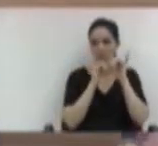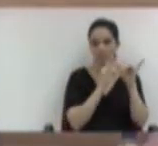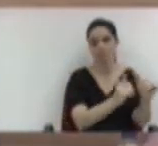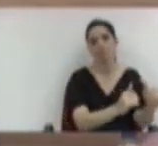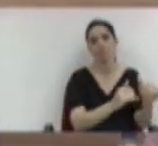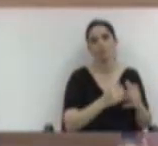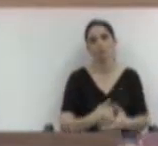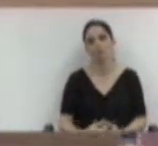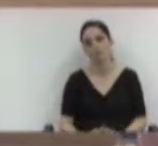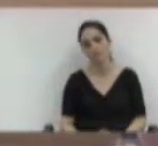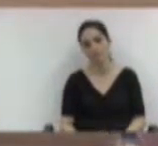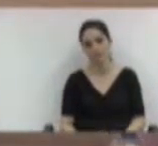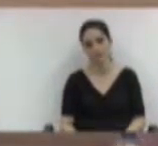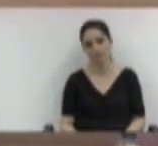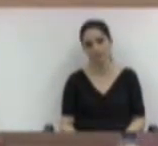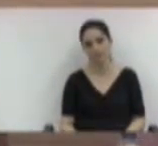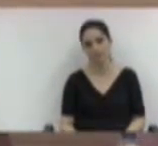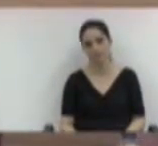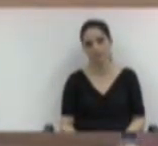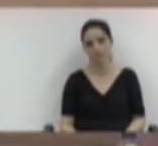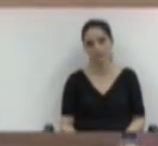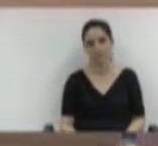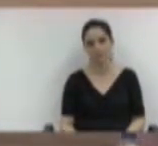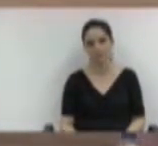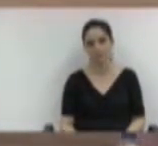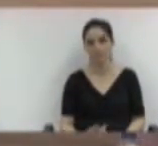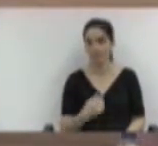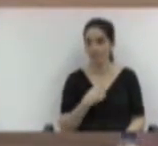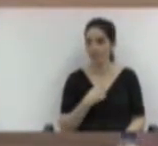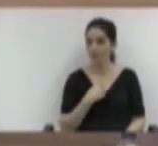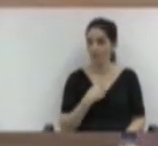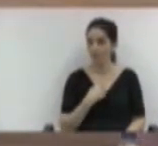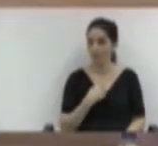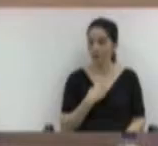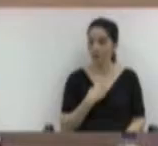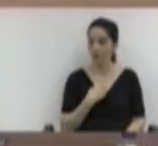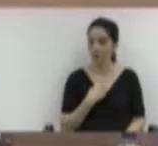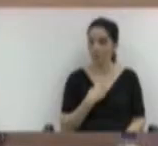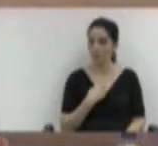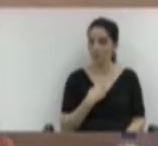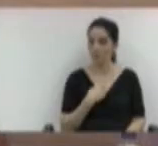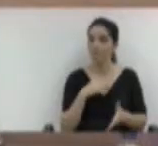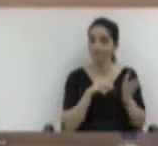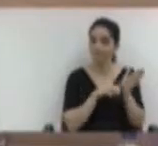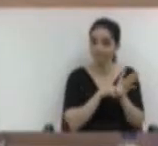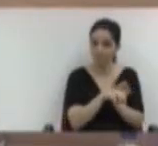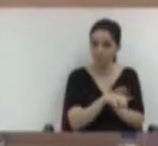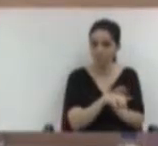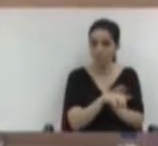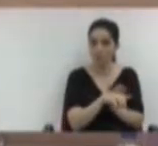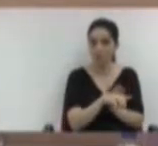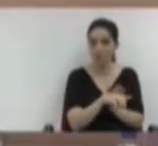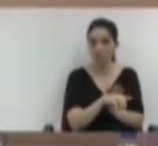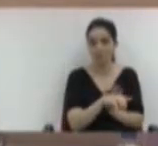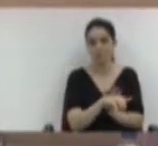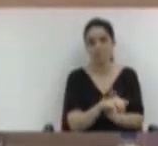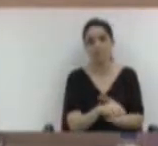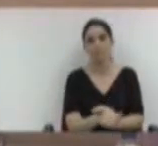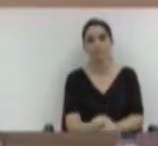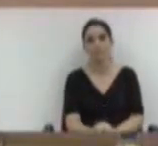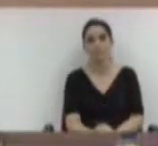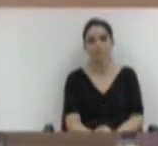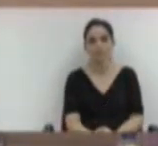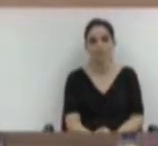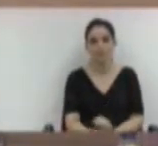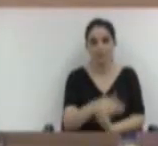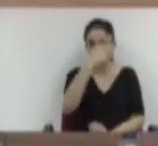de comunicação aqui da nossa cidade. Eu faço alguns questionamentos ao Executivo, não só referente ao Morada das Acácias,